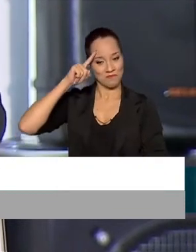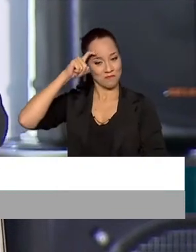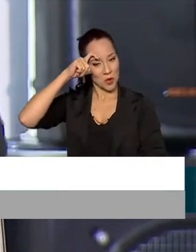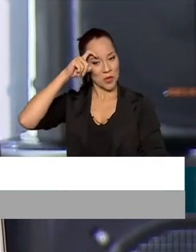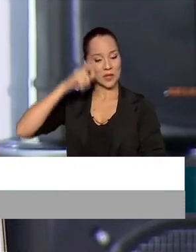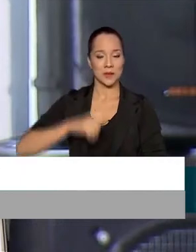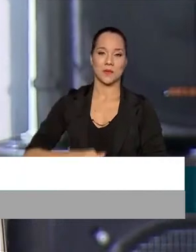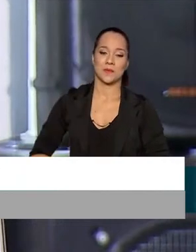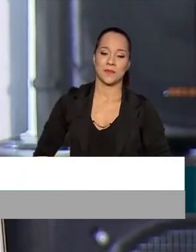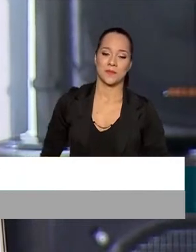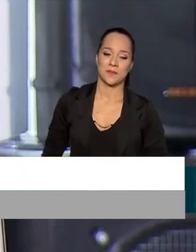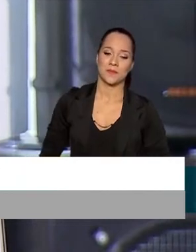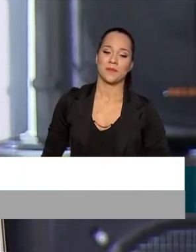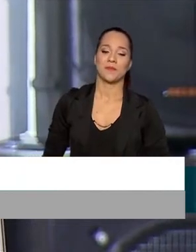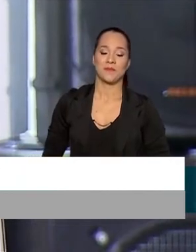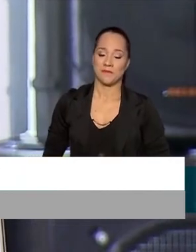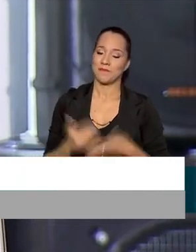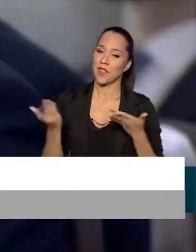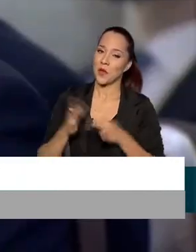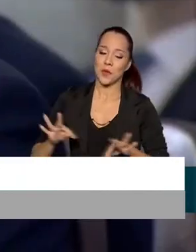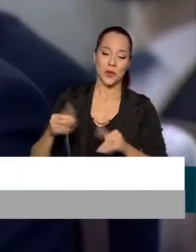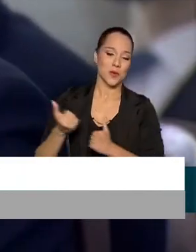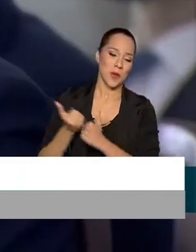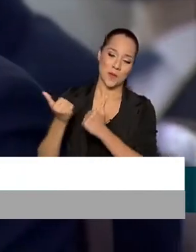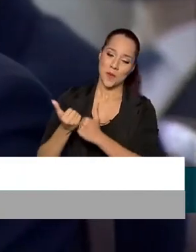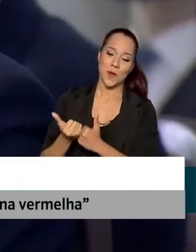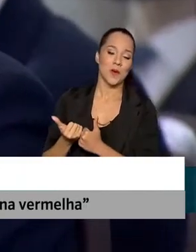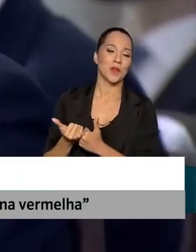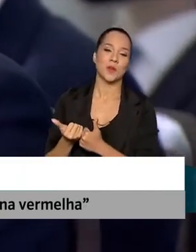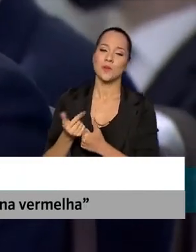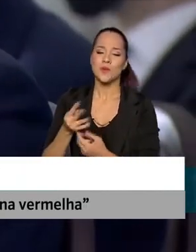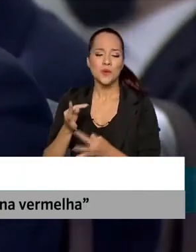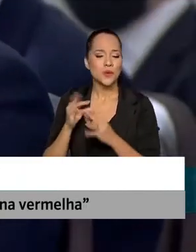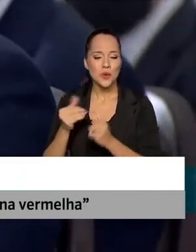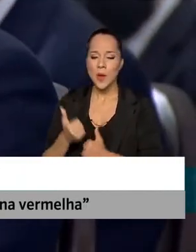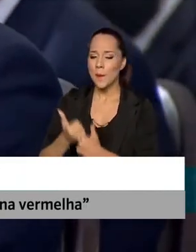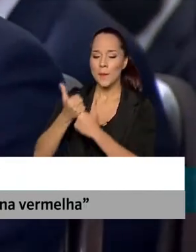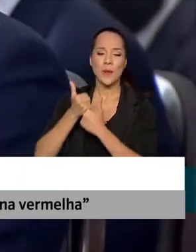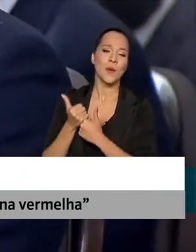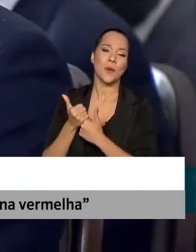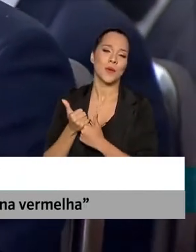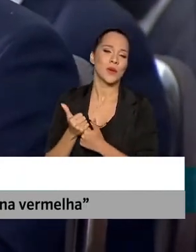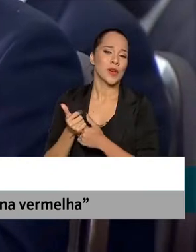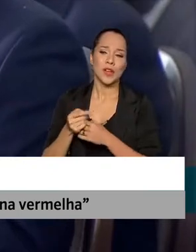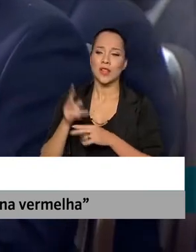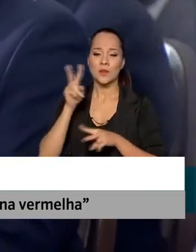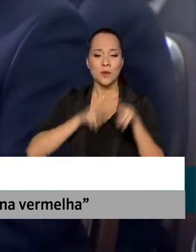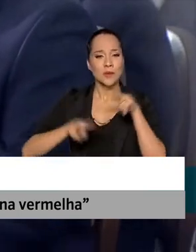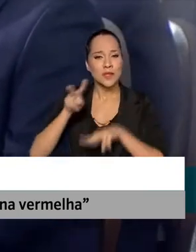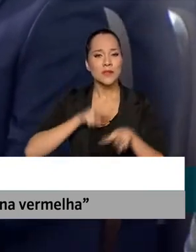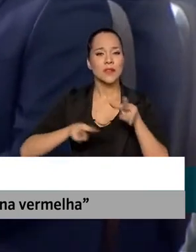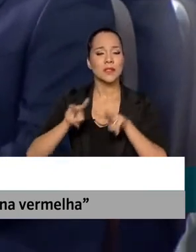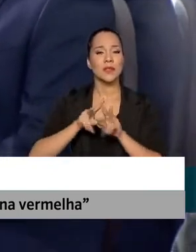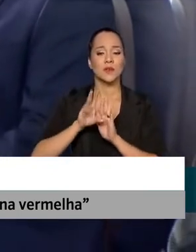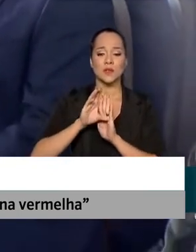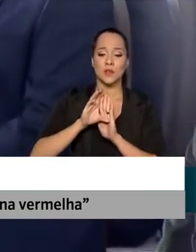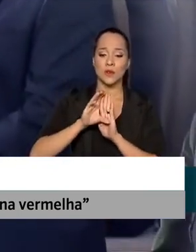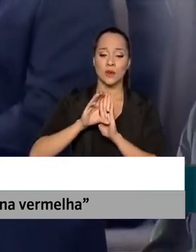Mourão, por todo o apoio, consideração e observações e